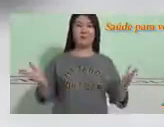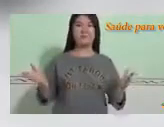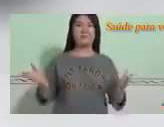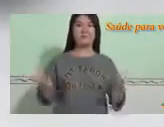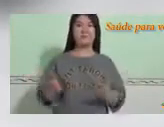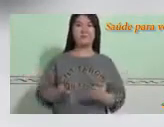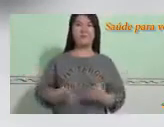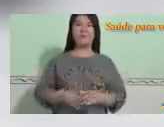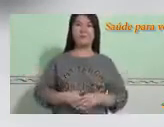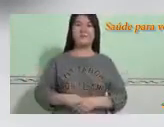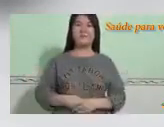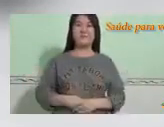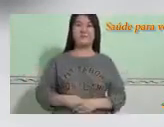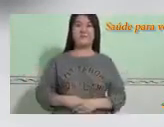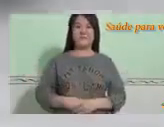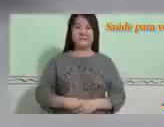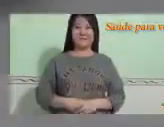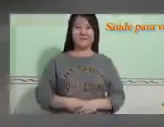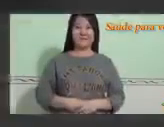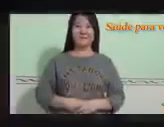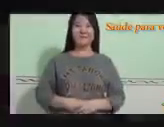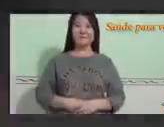Confira quais são outros sinais e sintomas da